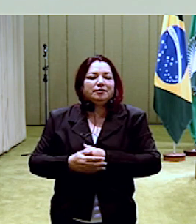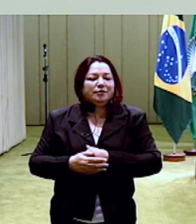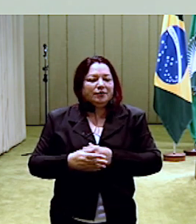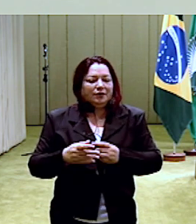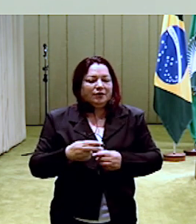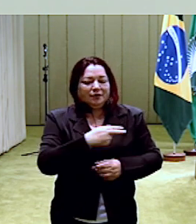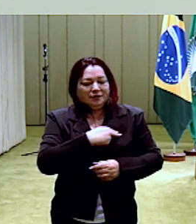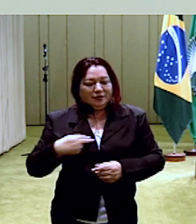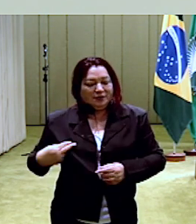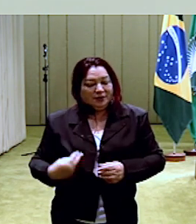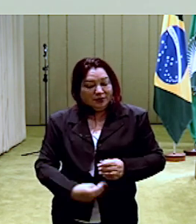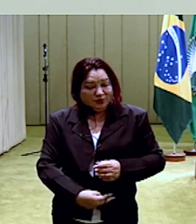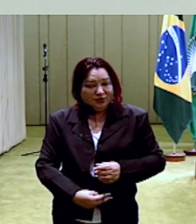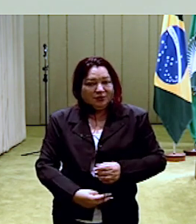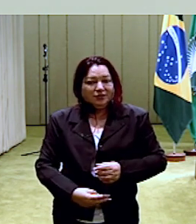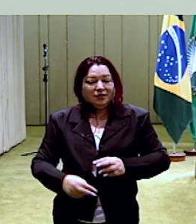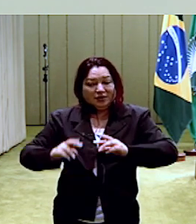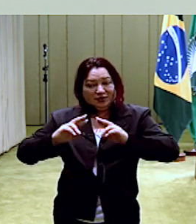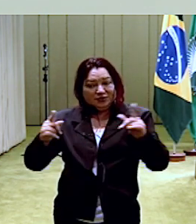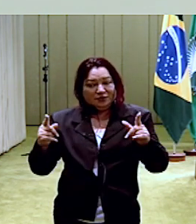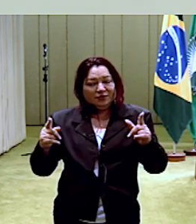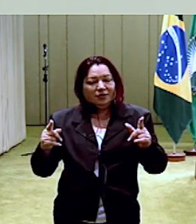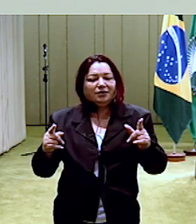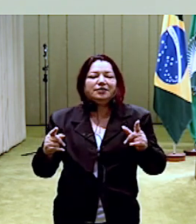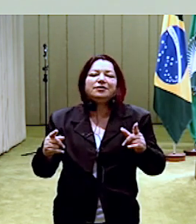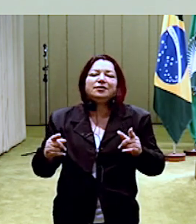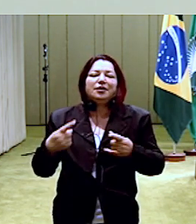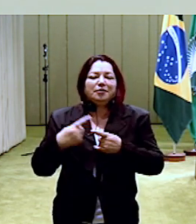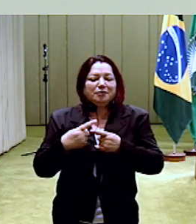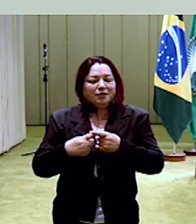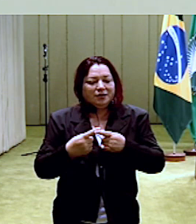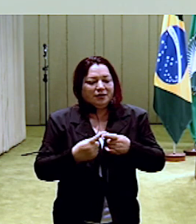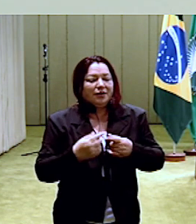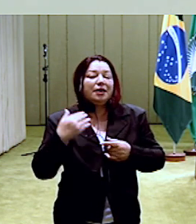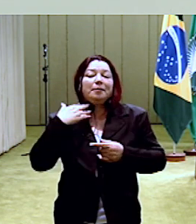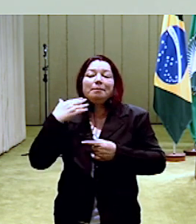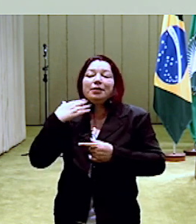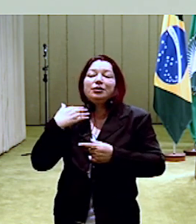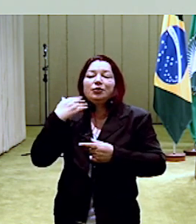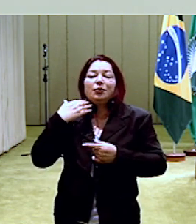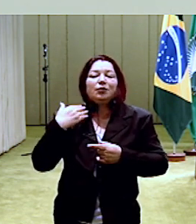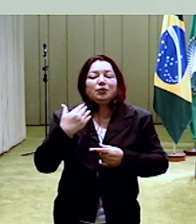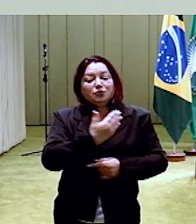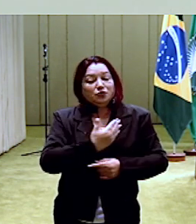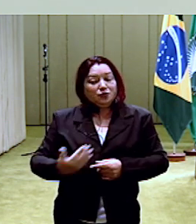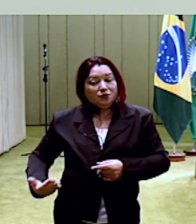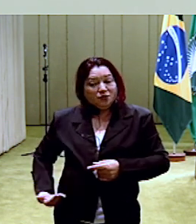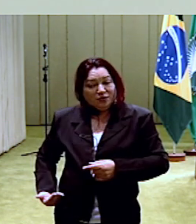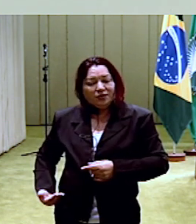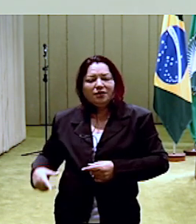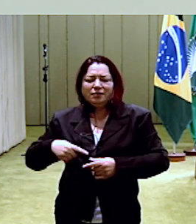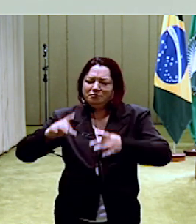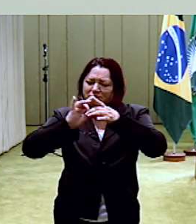que é muito, mas ela é diferente daqui, né? O sistema financeiro chinês, ele é baseado em bancos públicos muito forte e eles têm uma